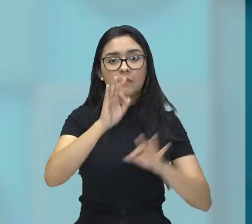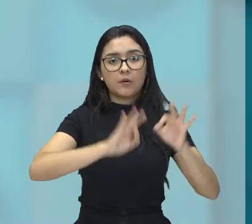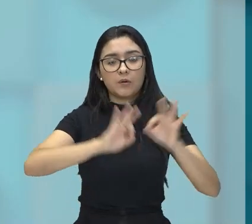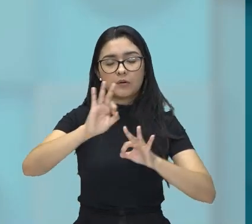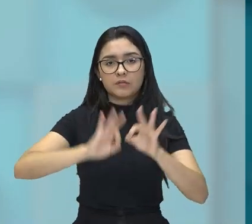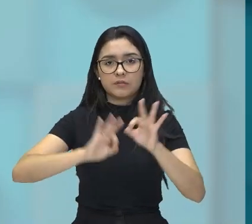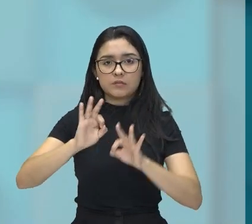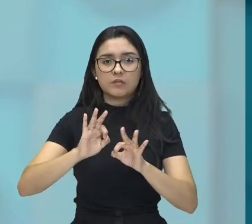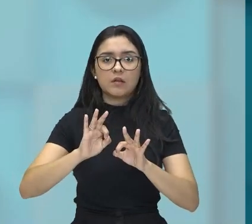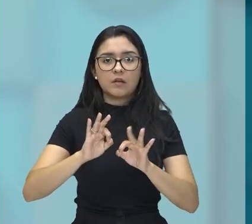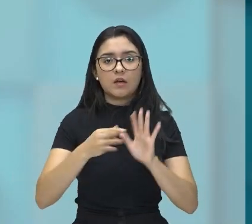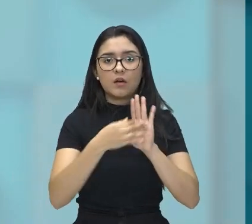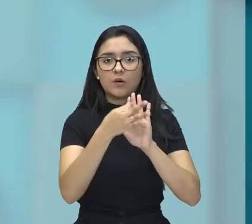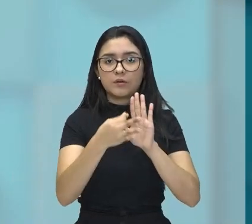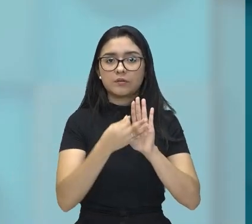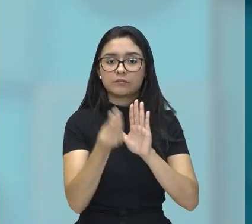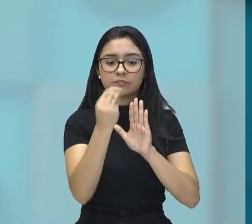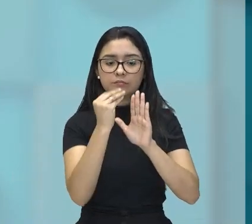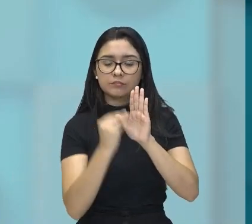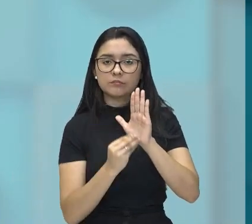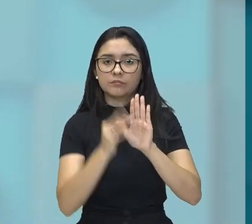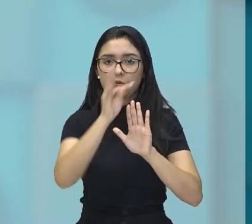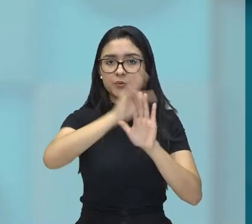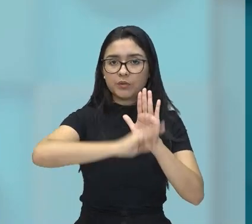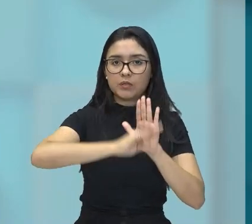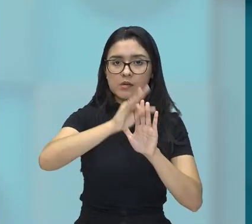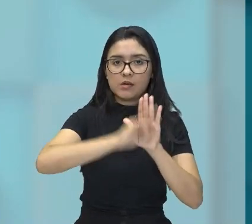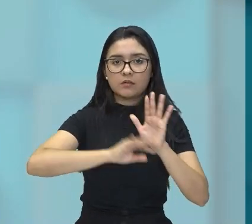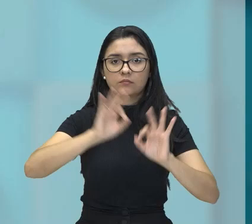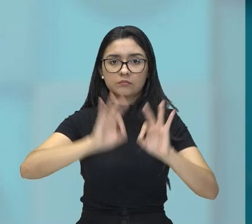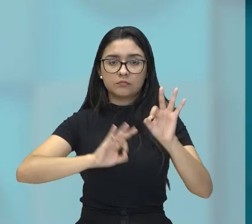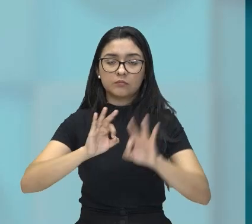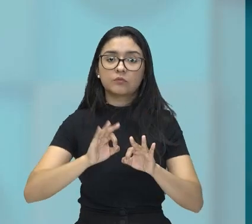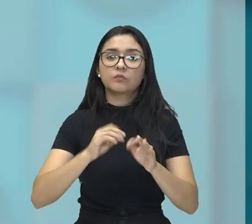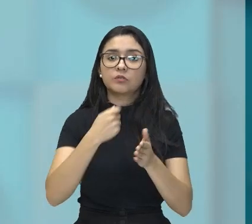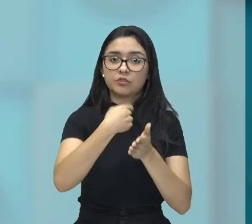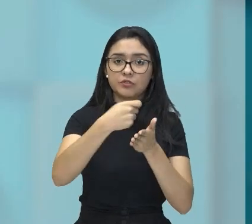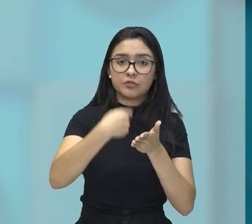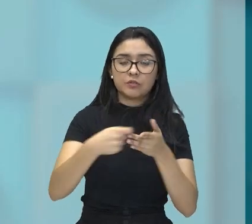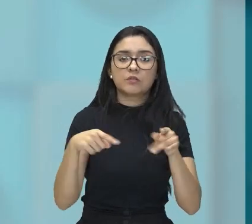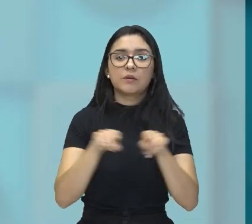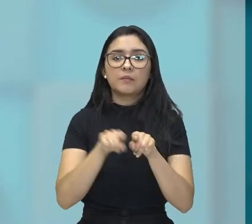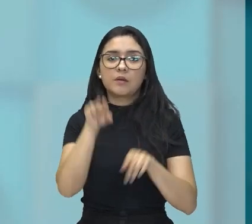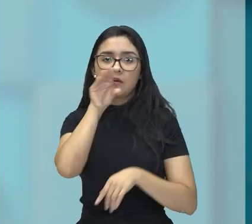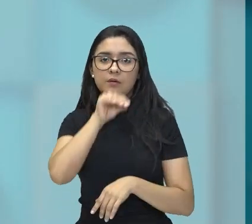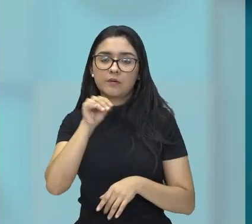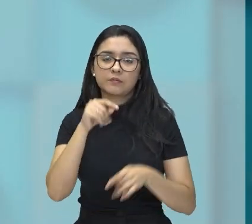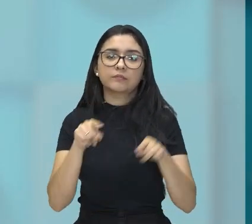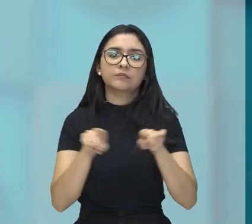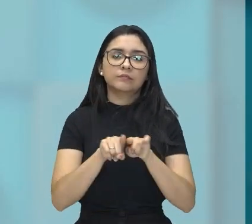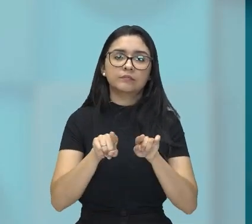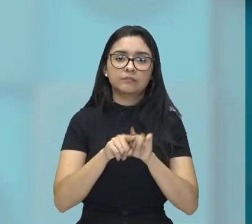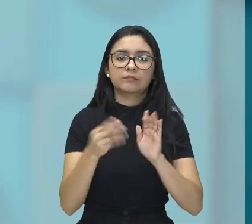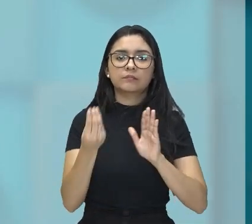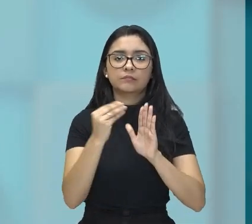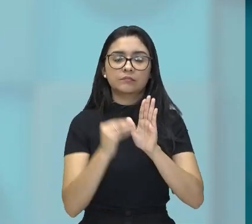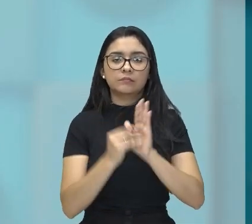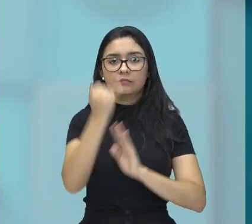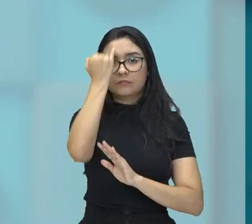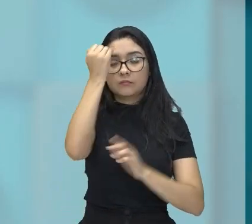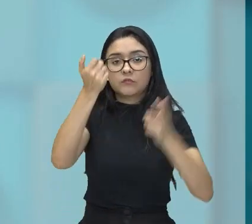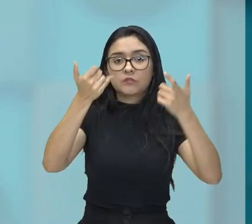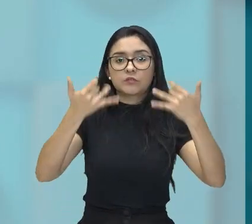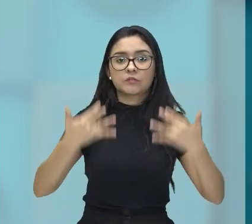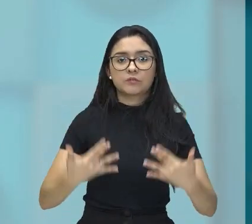os argumentos, as ideias que estão presentes no texto, tanto oral quanto escrito, e introduzir ideias também como